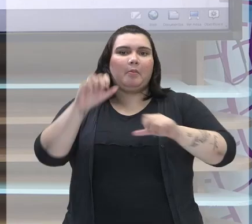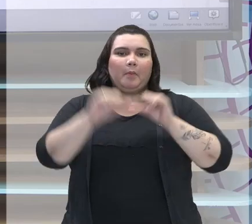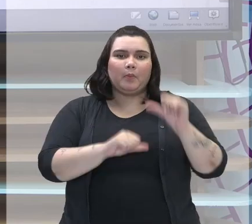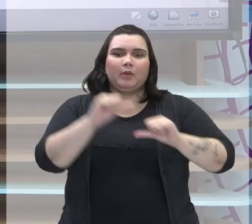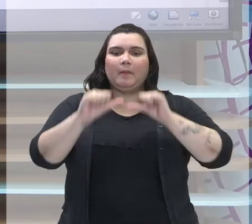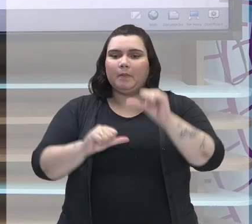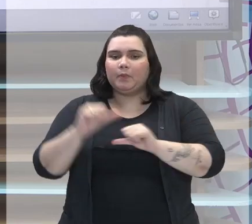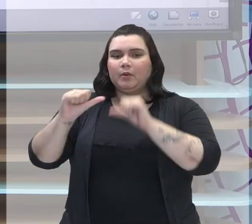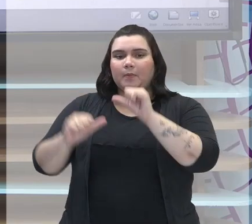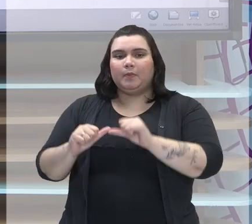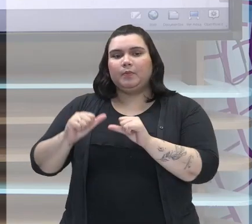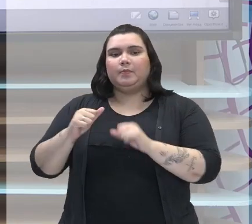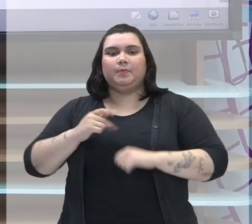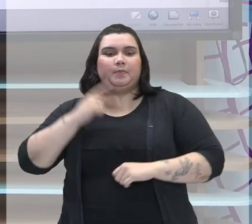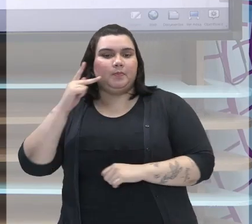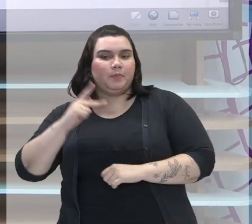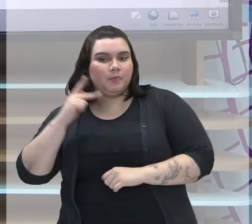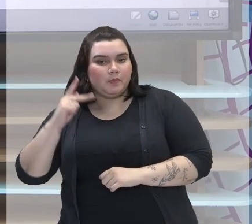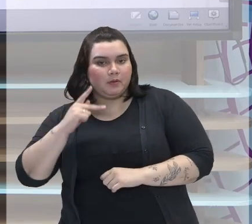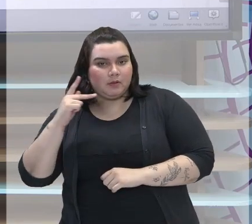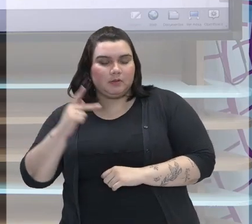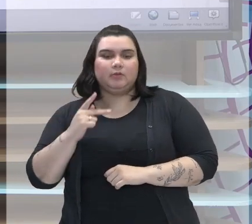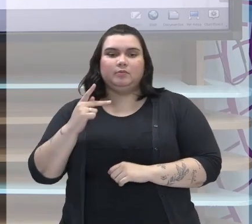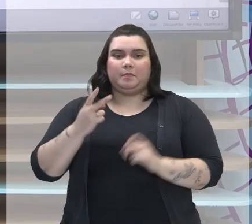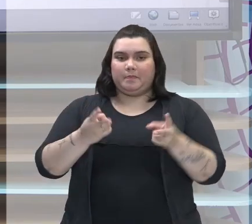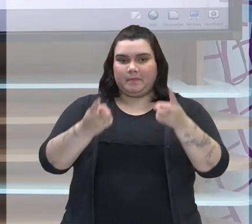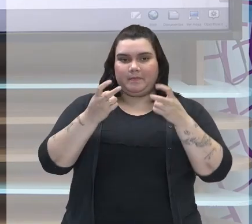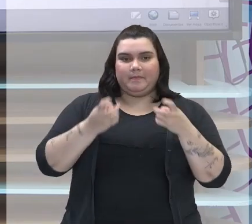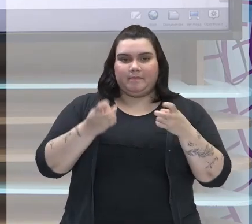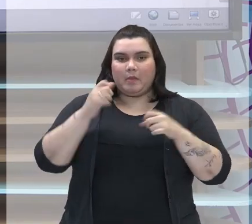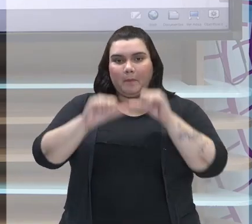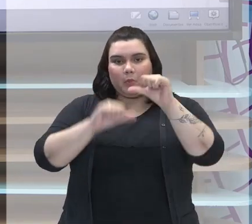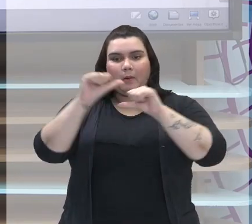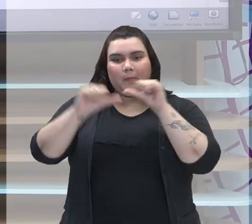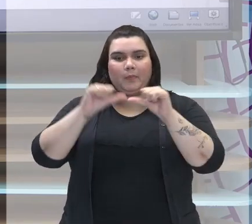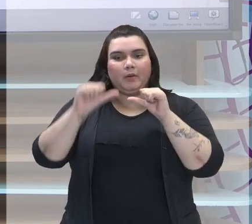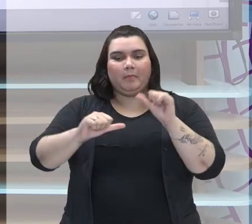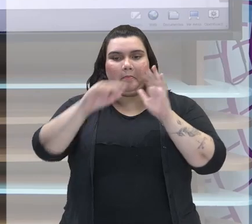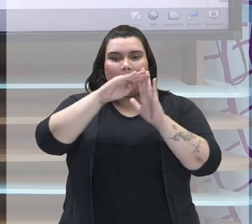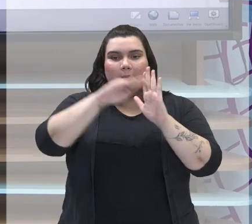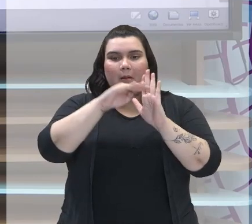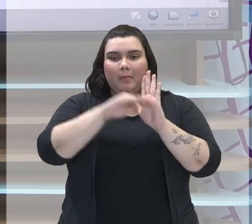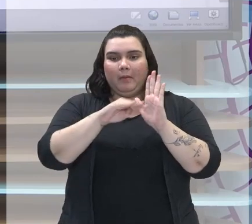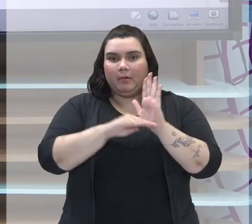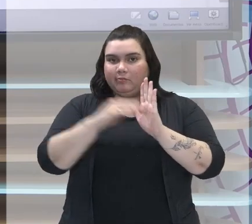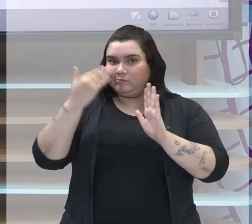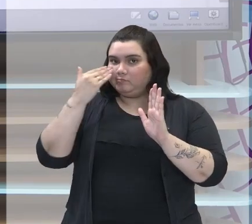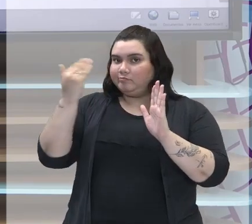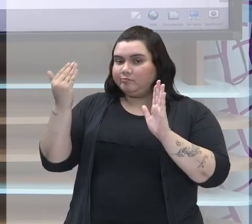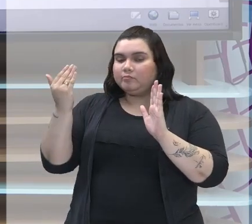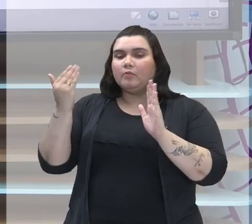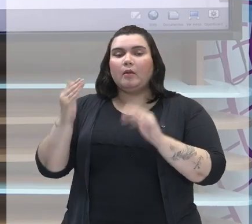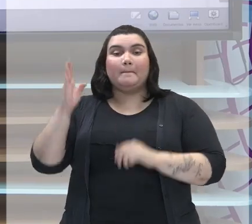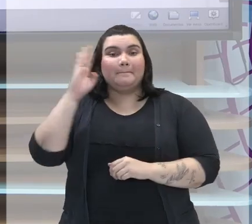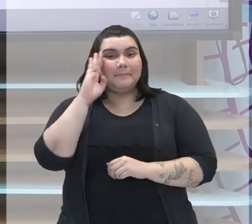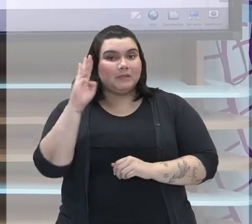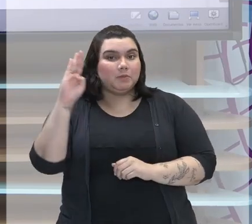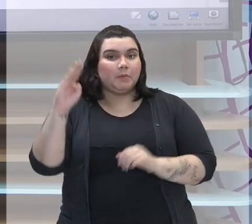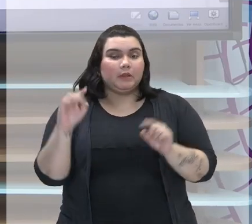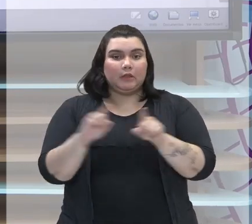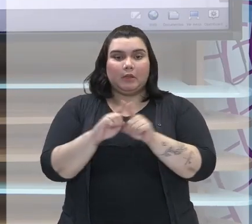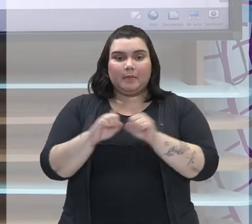instabilidade política, né, como percebemos nas mudanças das regências, e